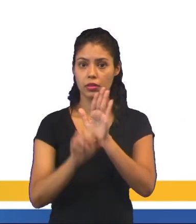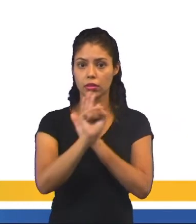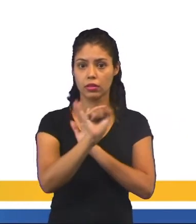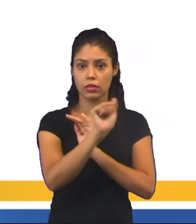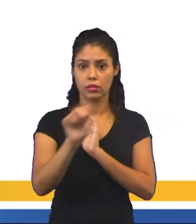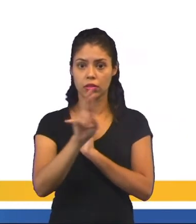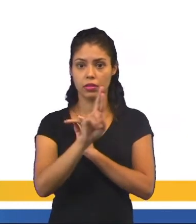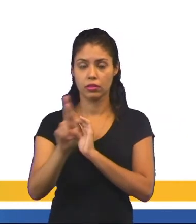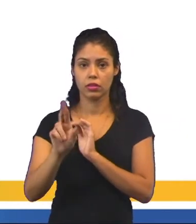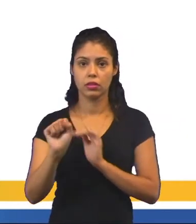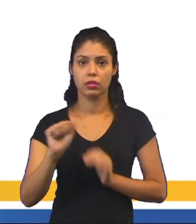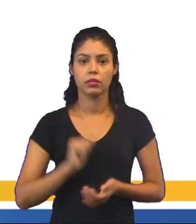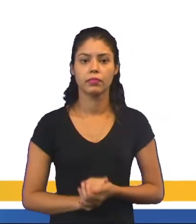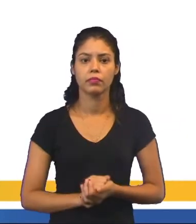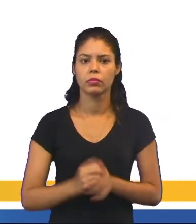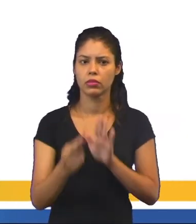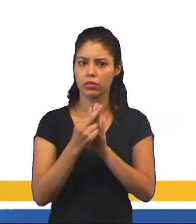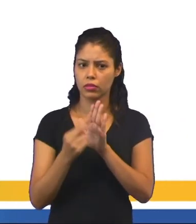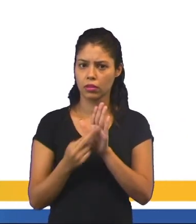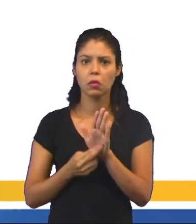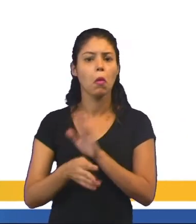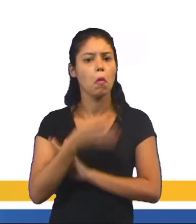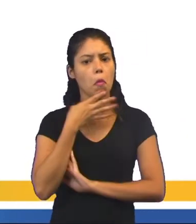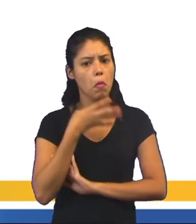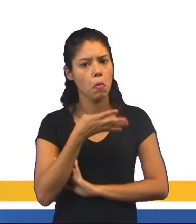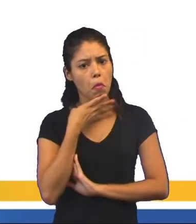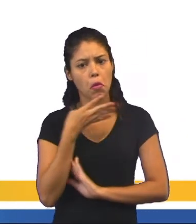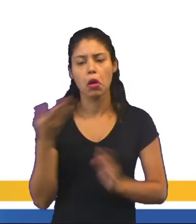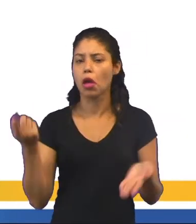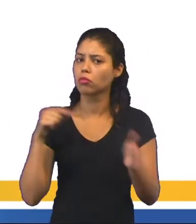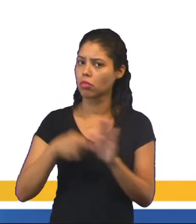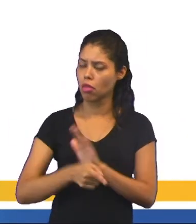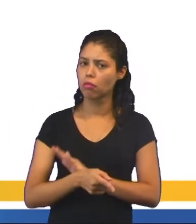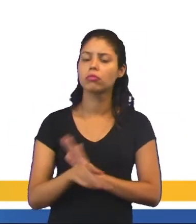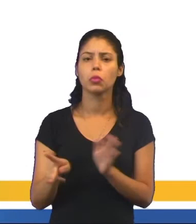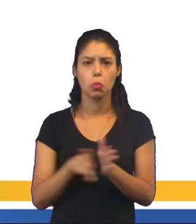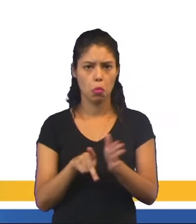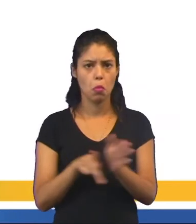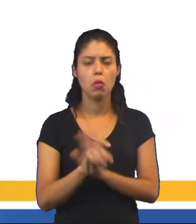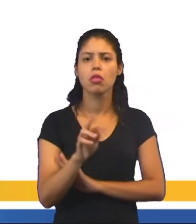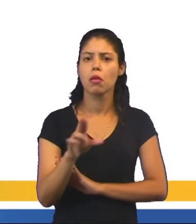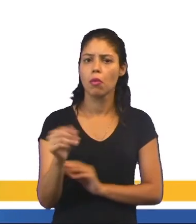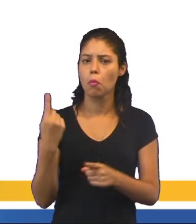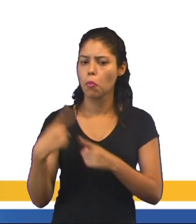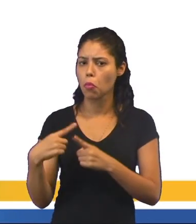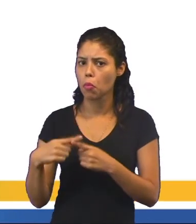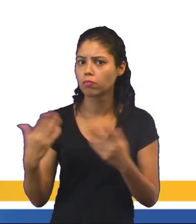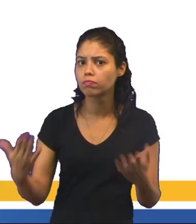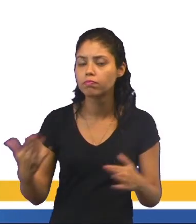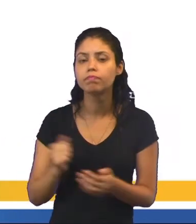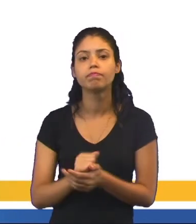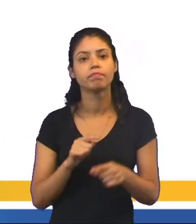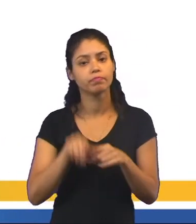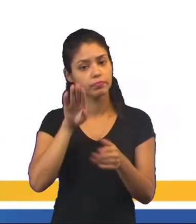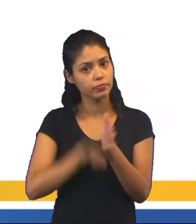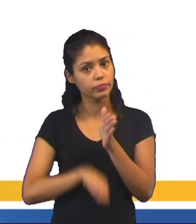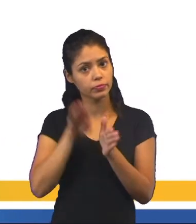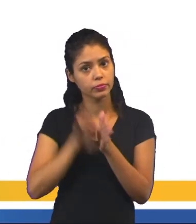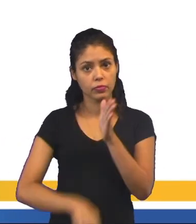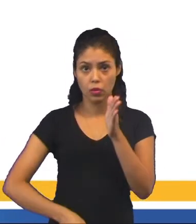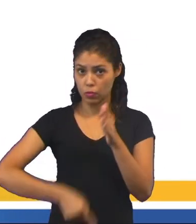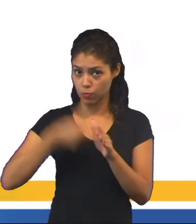de Sarros. Essa regra ela é muito conhecida dentro do determinante. Por quê? Porque a gente tira